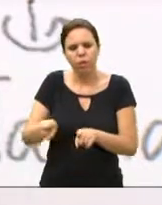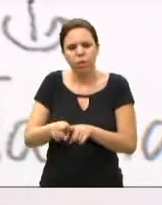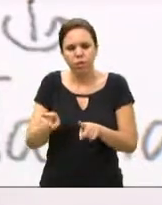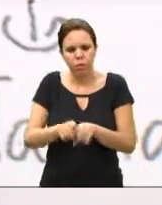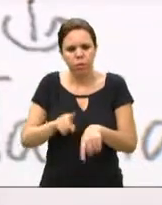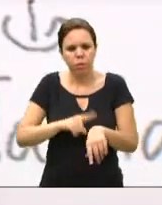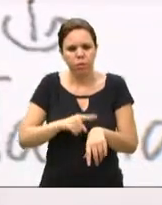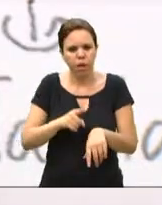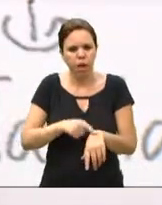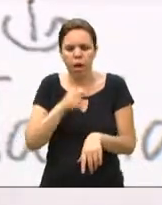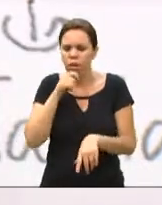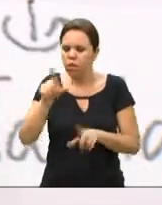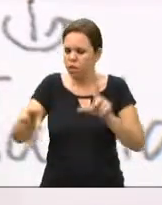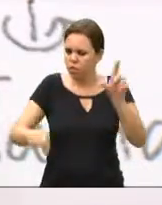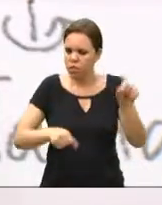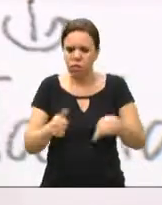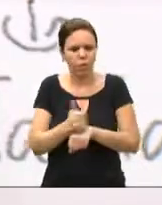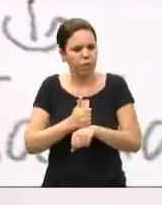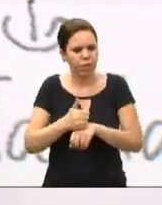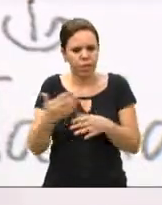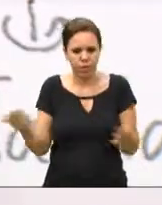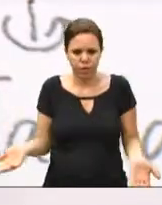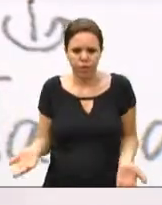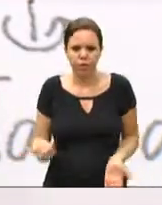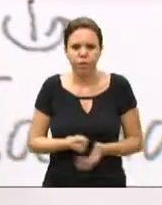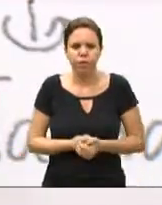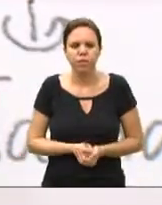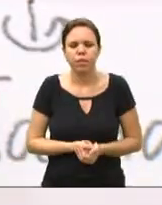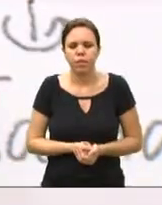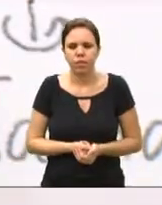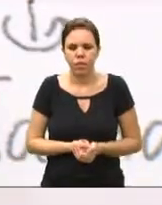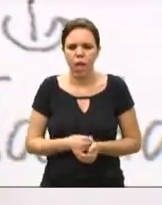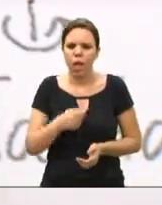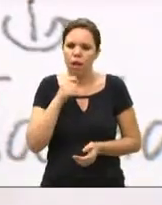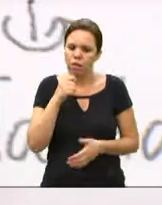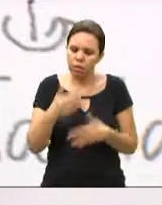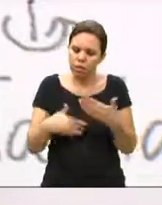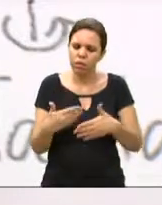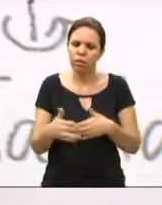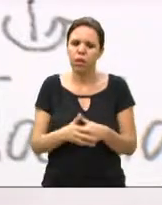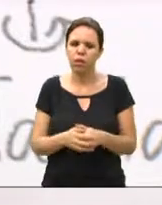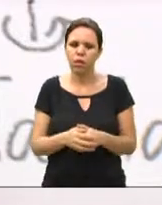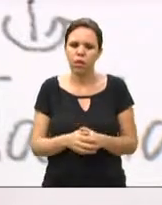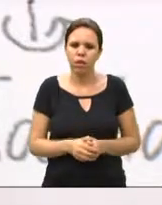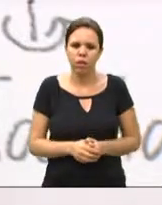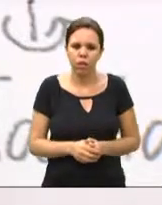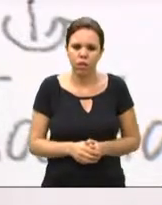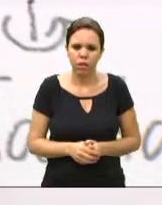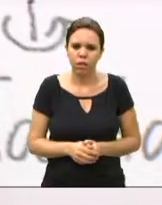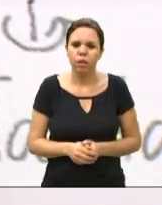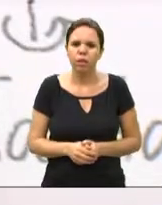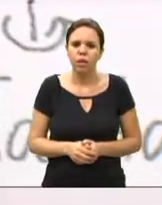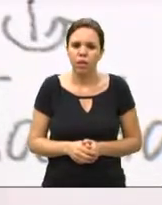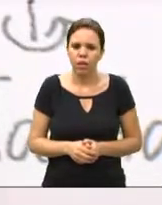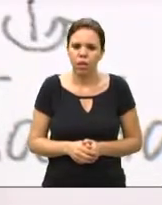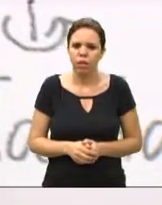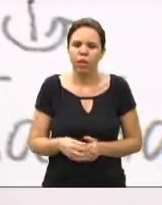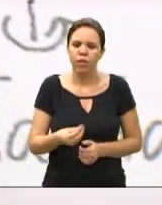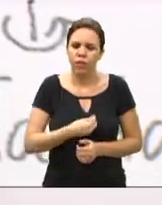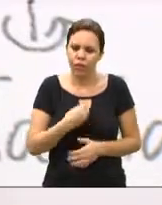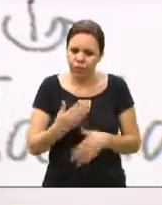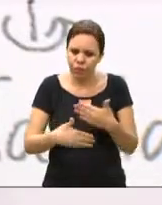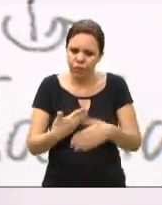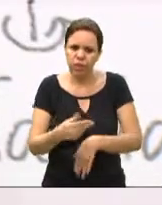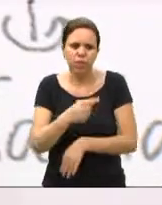nesse momento ele ainda não escolheu a profissão. Então ele já vai fazendo uma escolha. Mas aí isso vai se intensificando ao longo de toda a vida